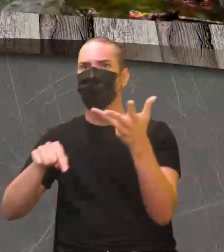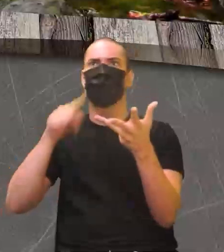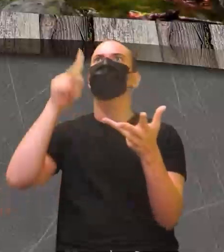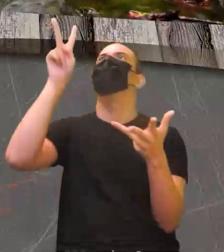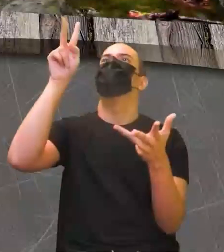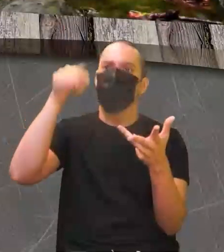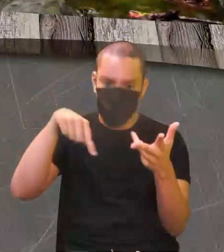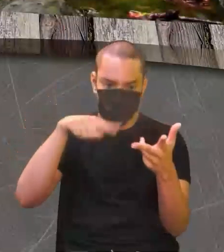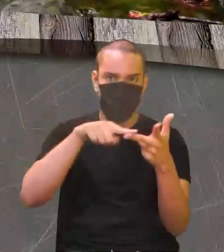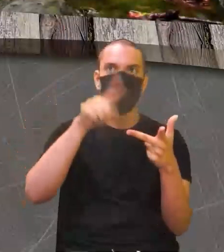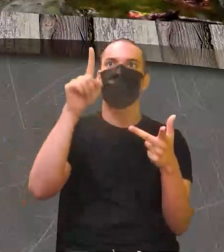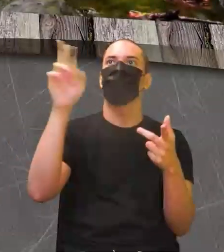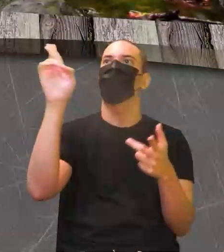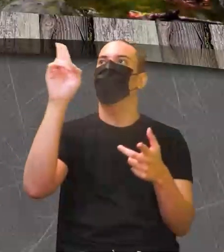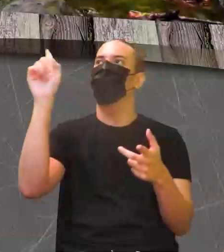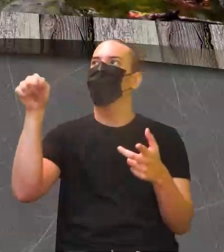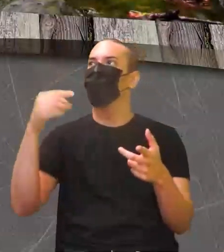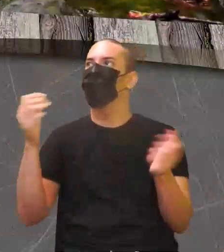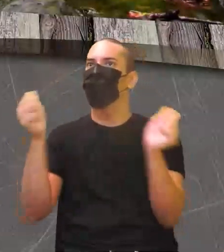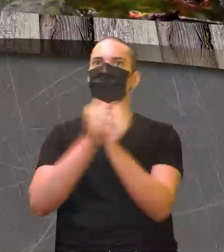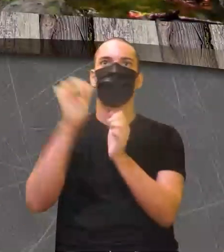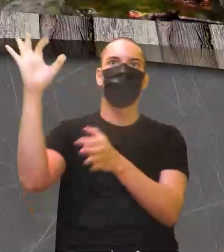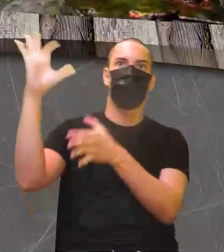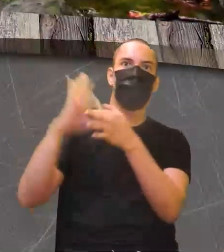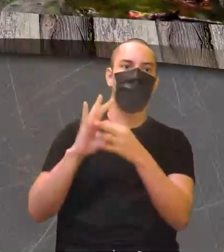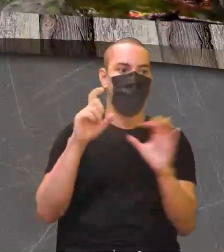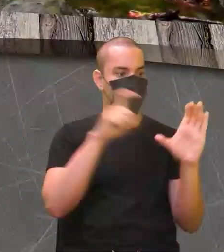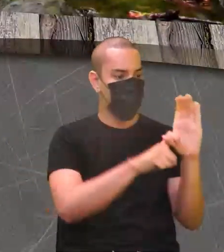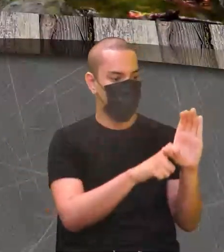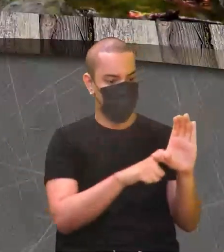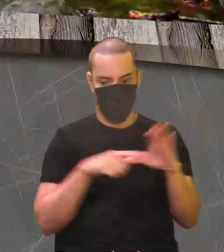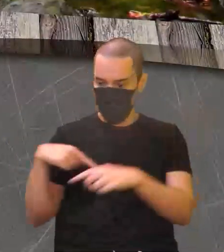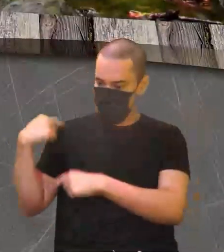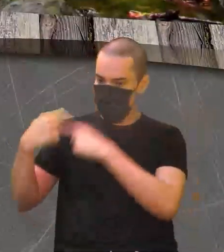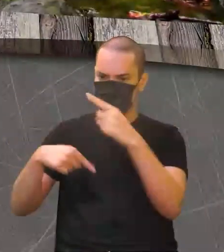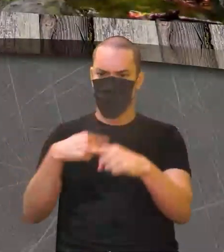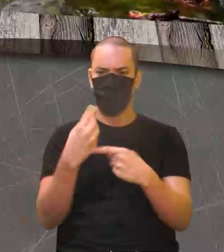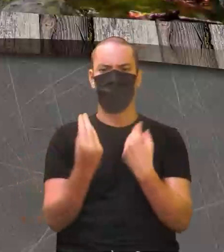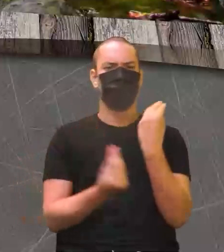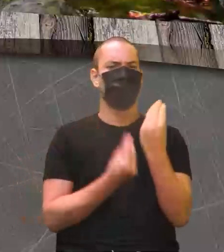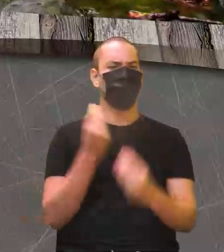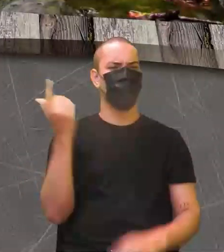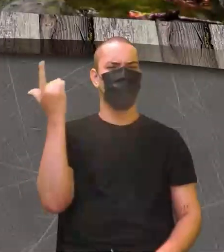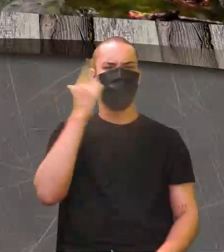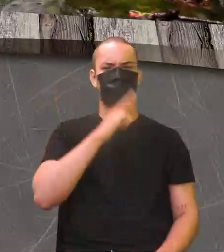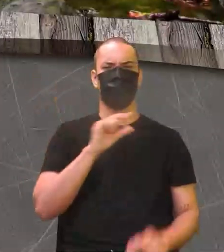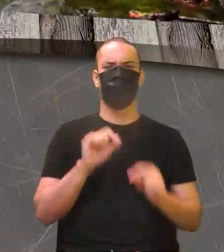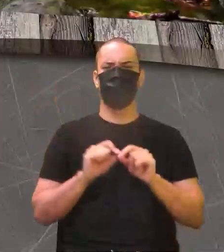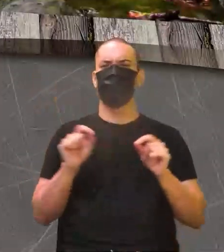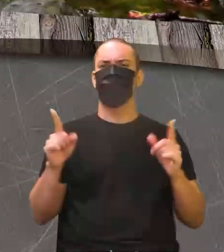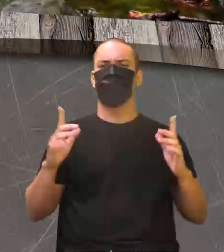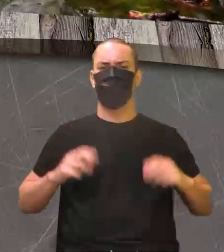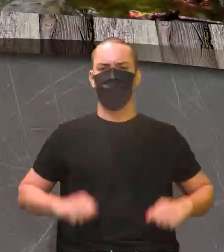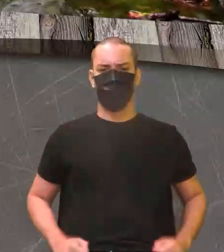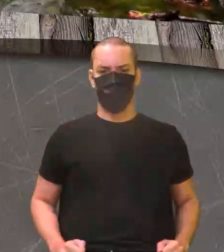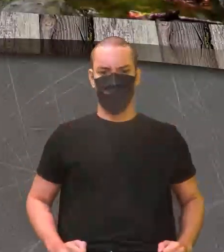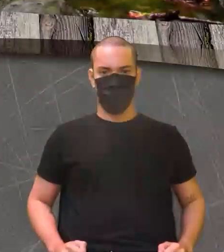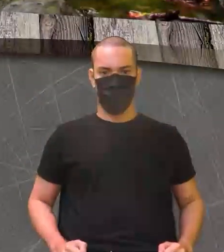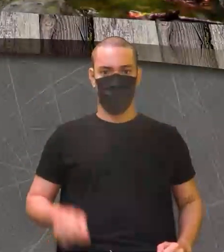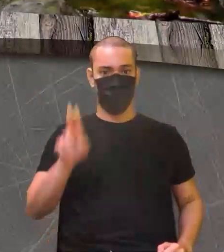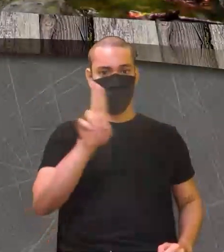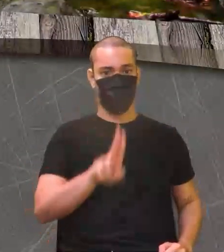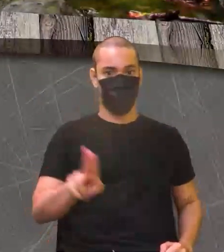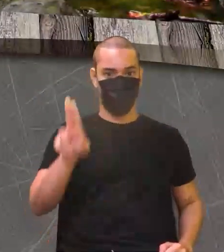ainda de quem esse indivíduo descende. Como que a gente consegue organizar isso? A gente utiliza